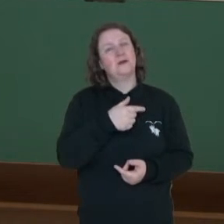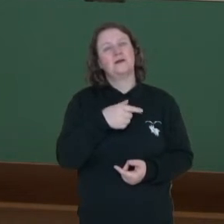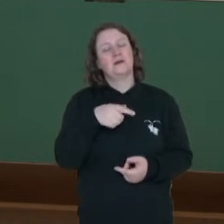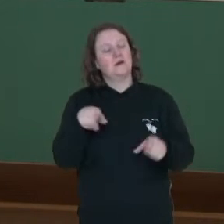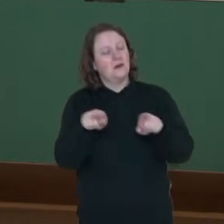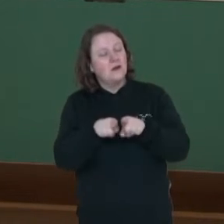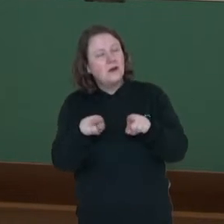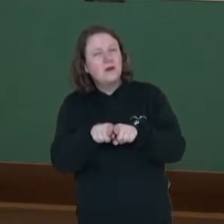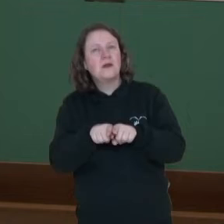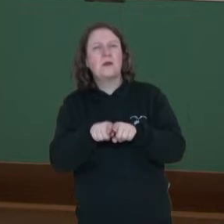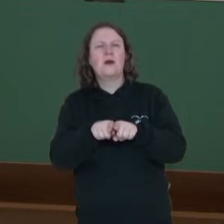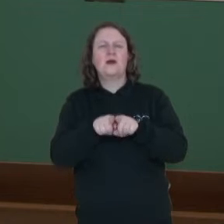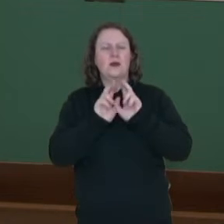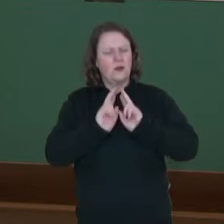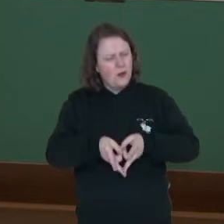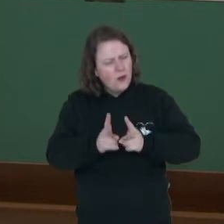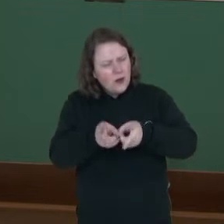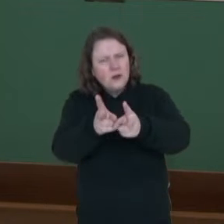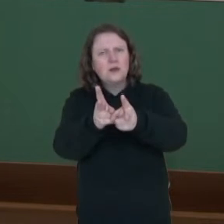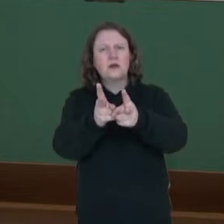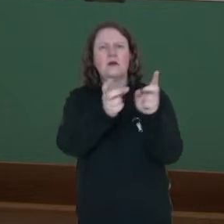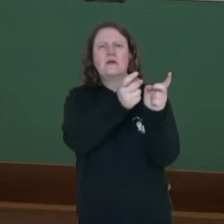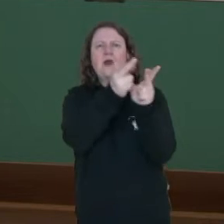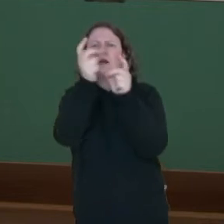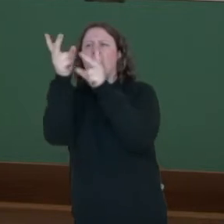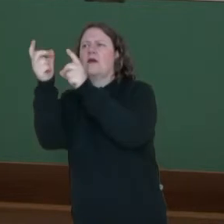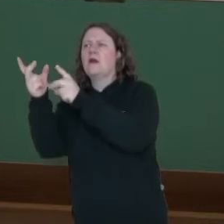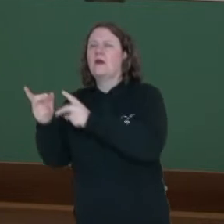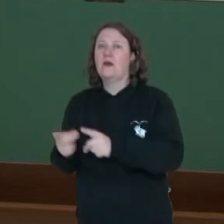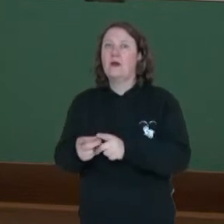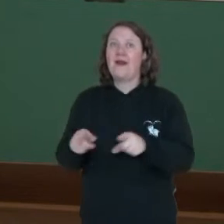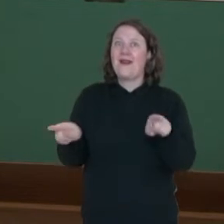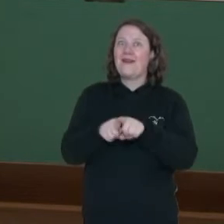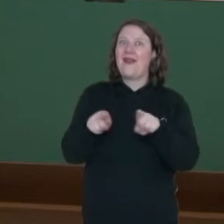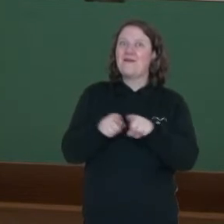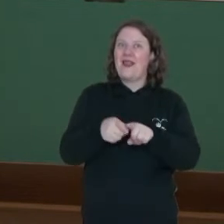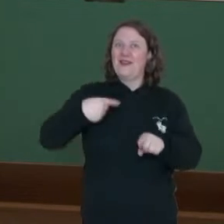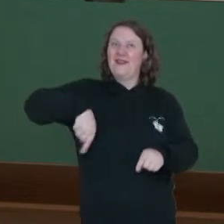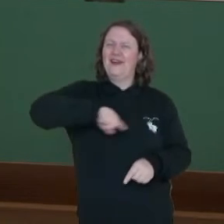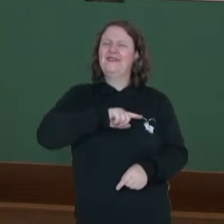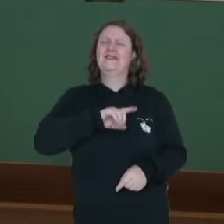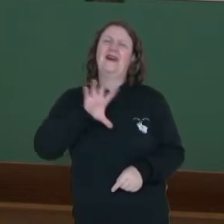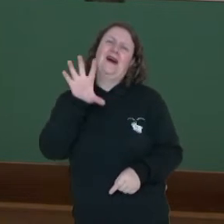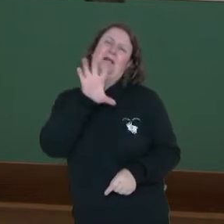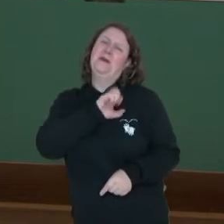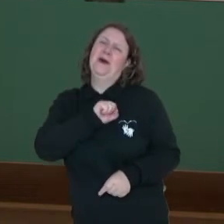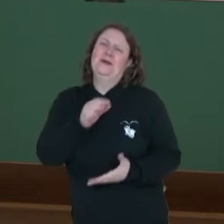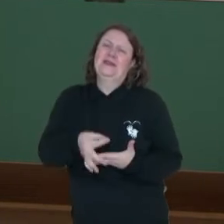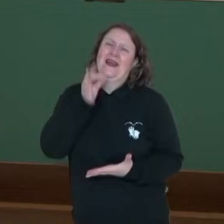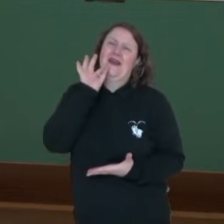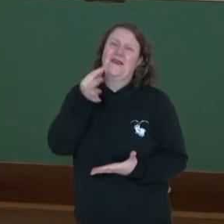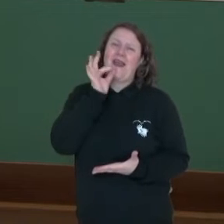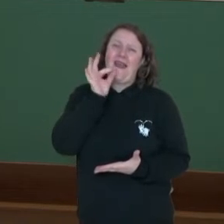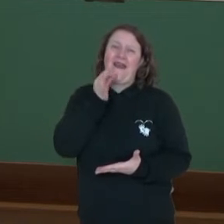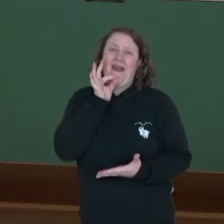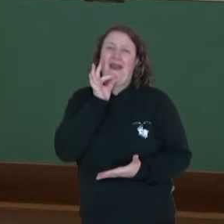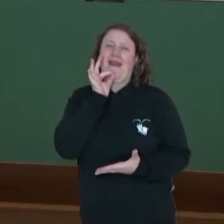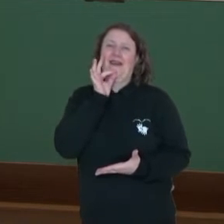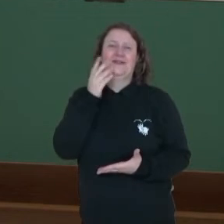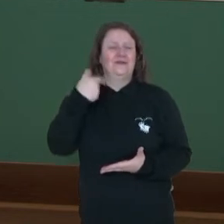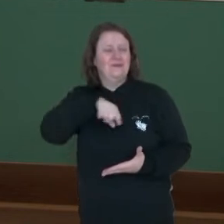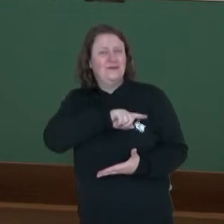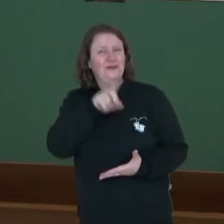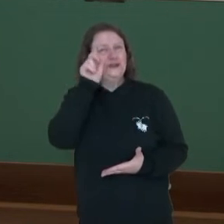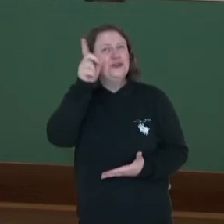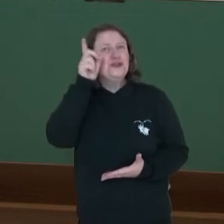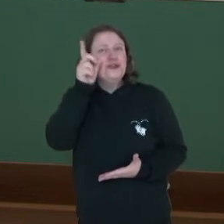maior exportador e acredita aí que um dos maiores consumidores de café também, né? O café faz parte